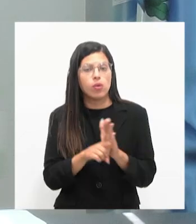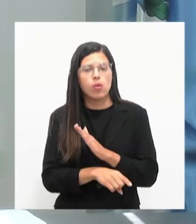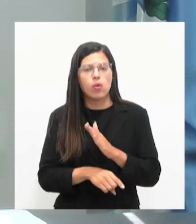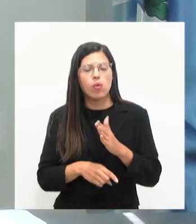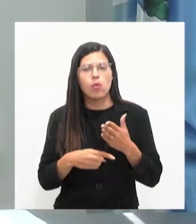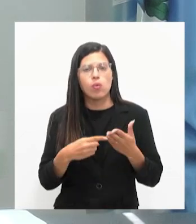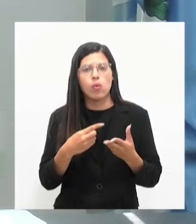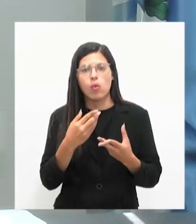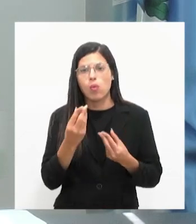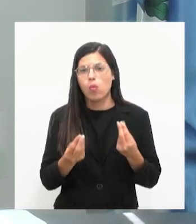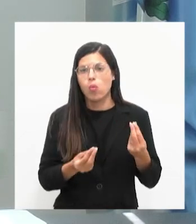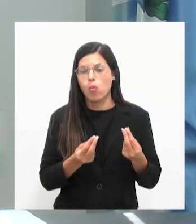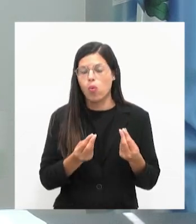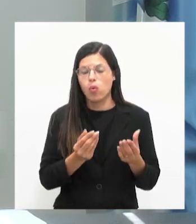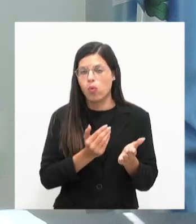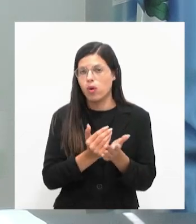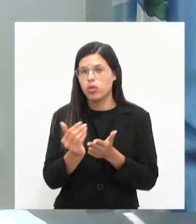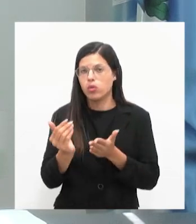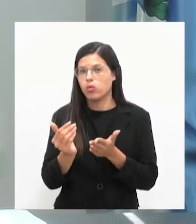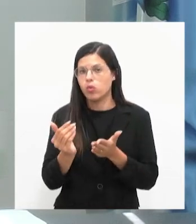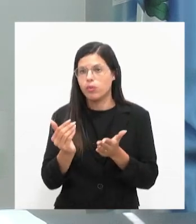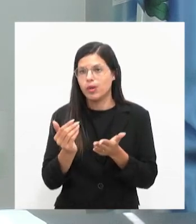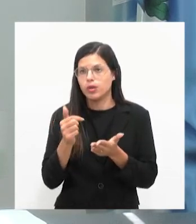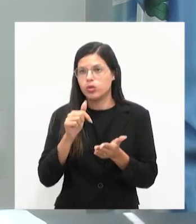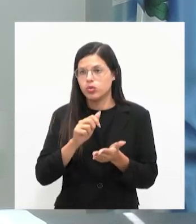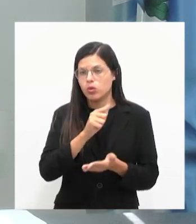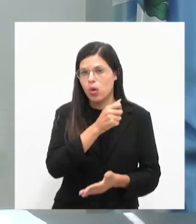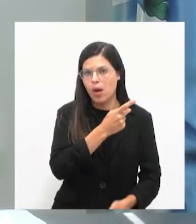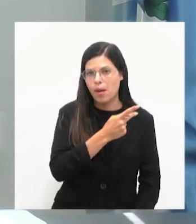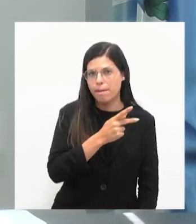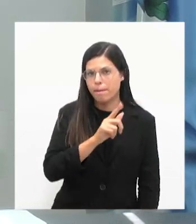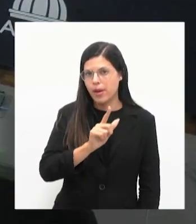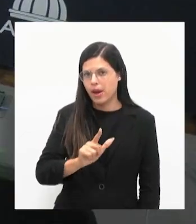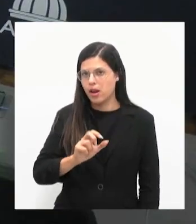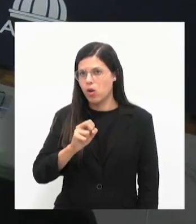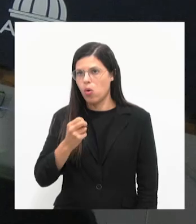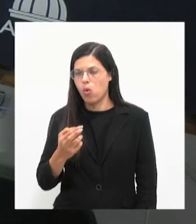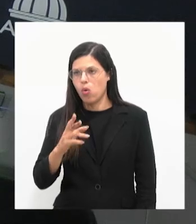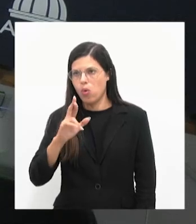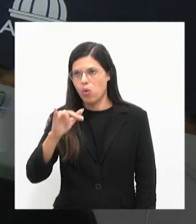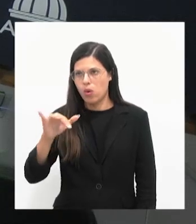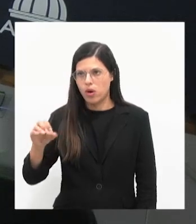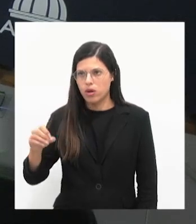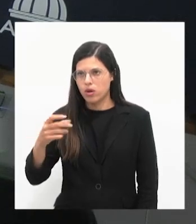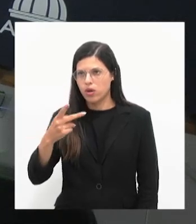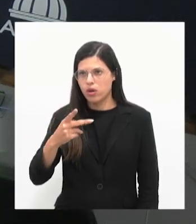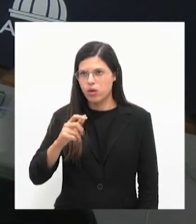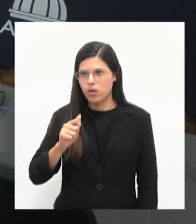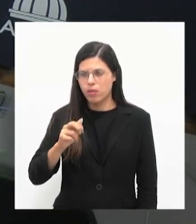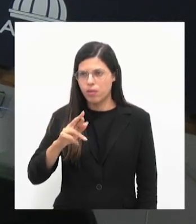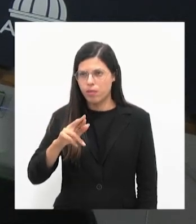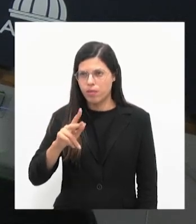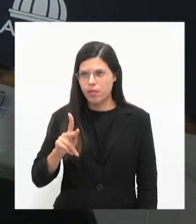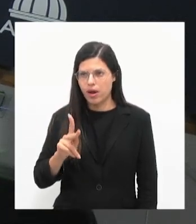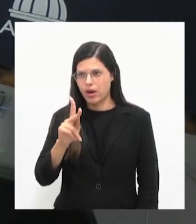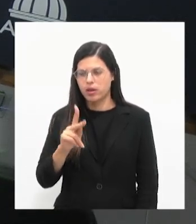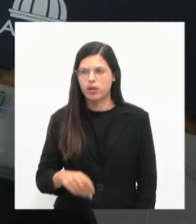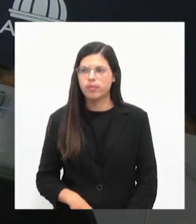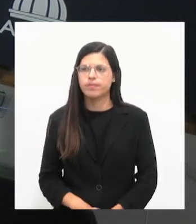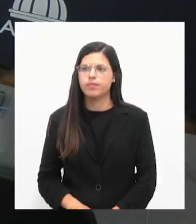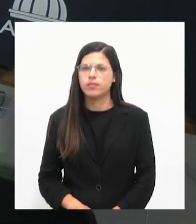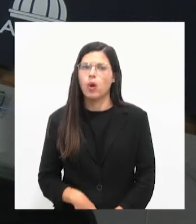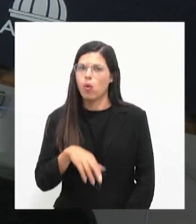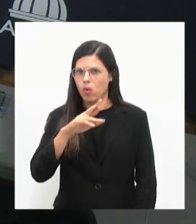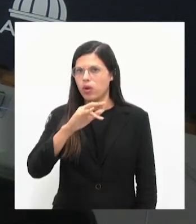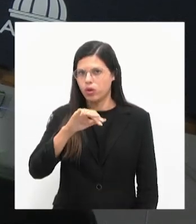senhor começou a operar? Com a APL ou com a Rio Parque? Com a Rio Parque. Encosta um pouquinho o microfone, por favor. Com a Rio Parque. Com a Rio Parque.